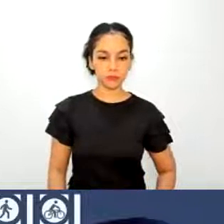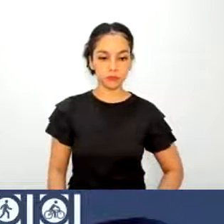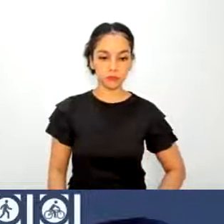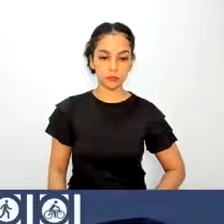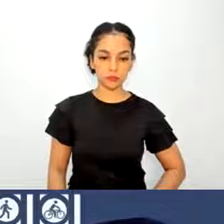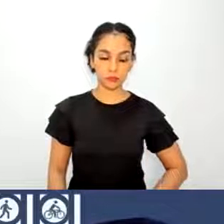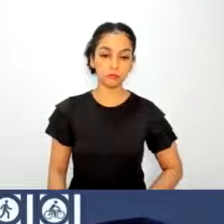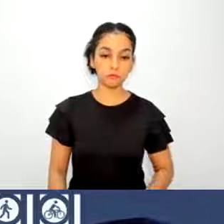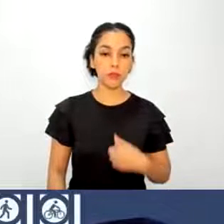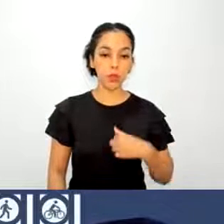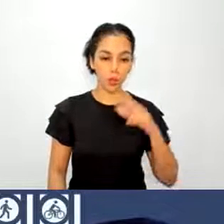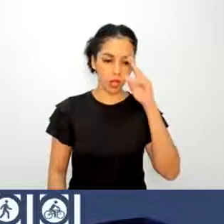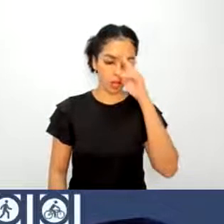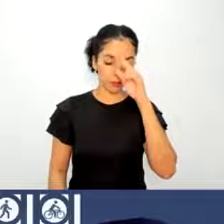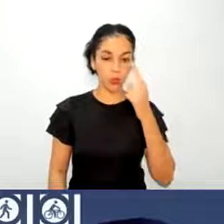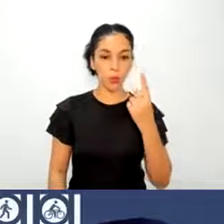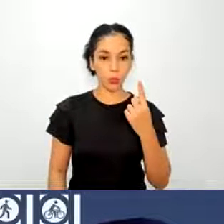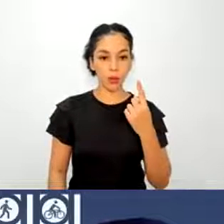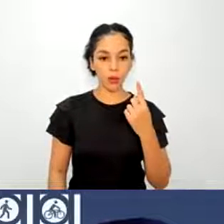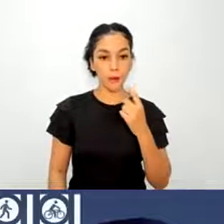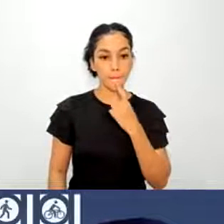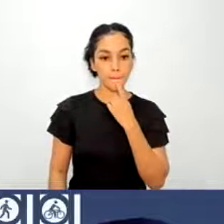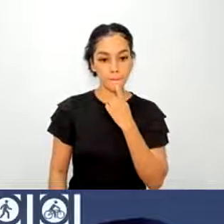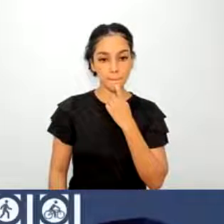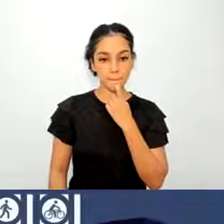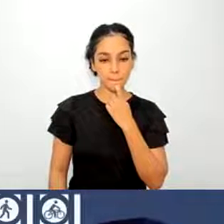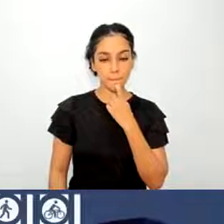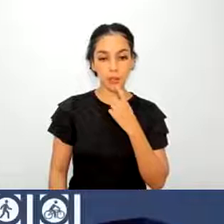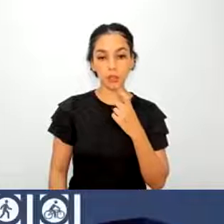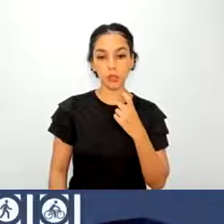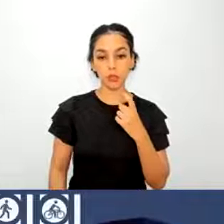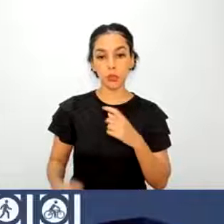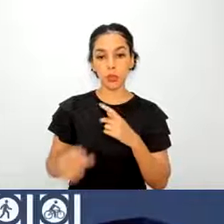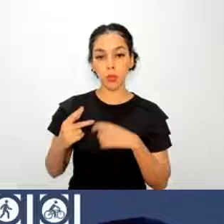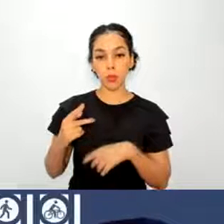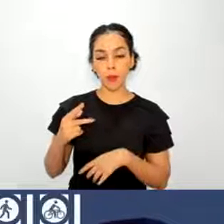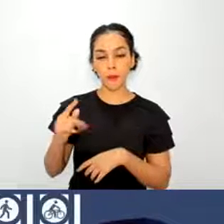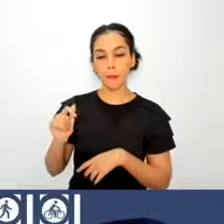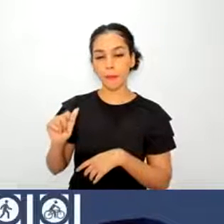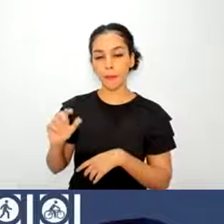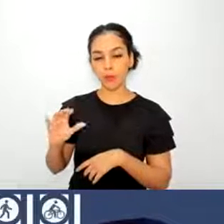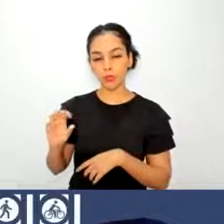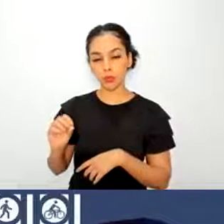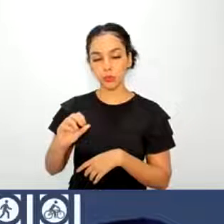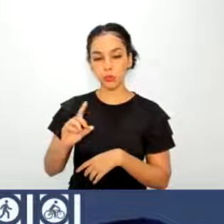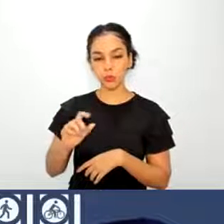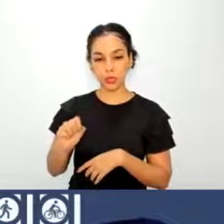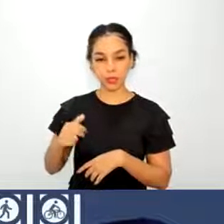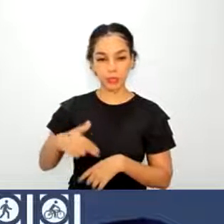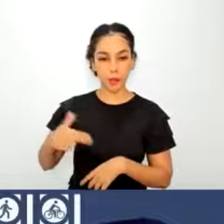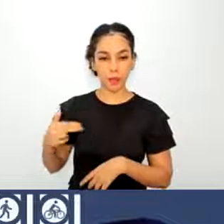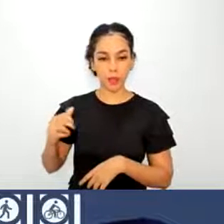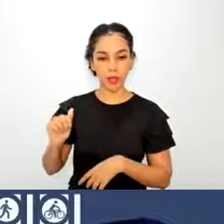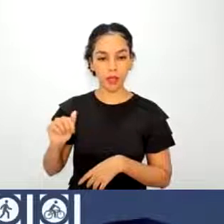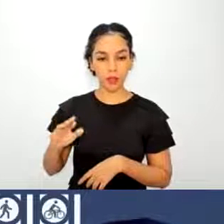bem de uma que eu estive que é bem do lado do Palácio das Armas. Ali eu me lembro bem, eu passei alguns dias ali,